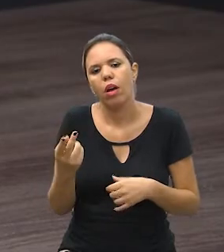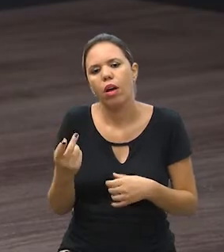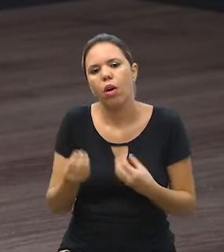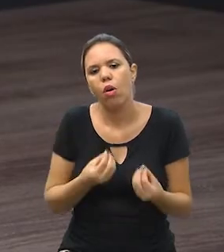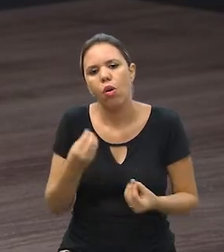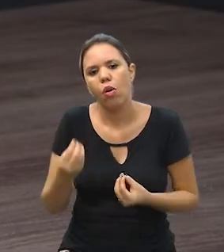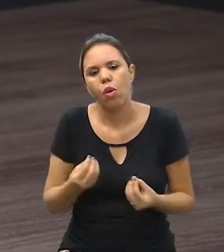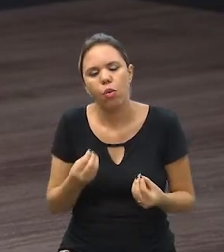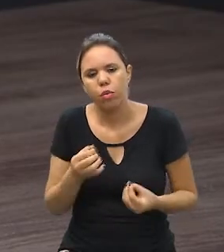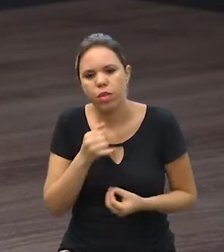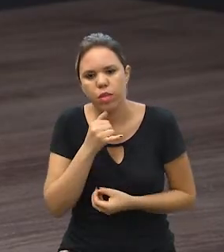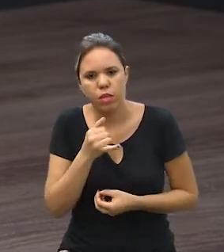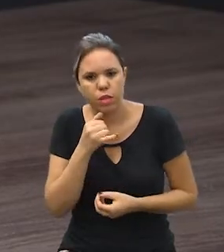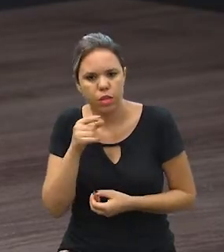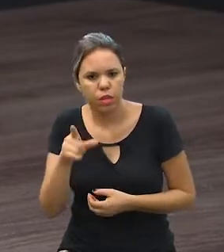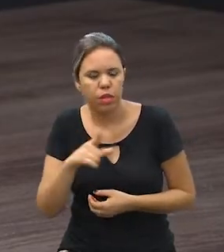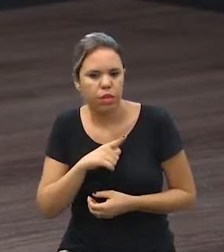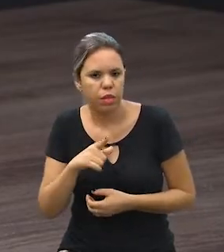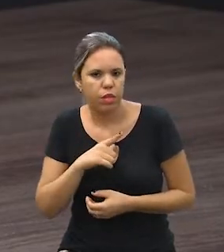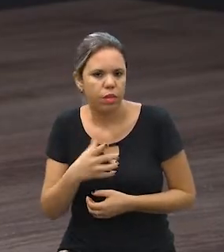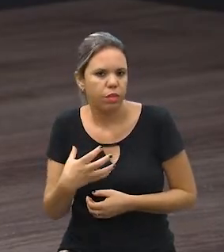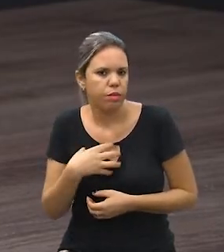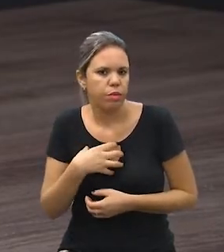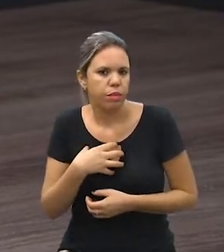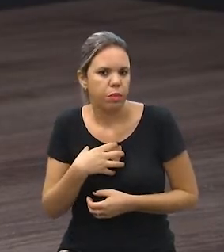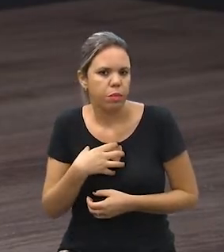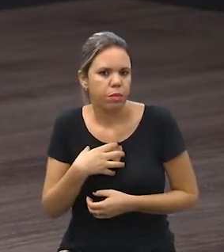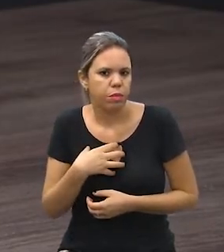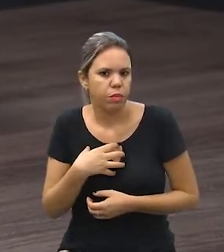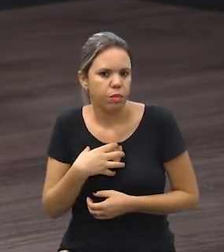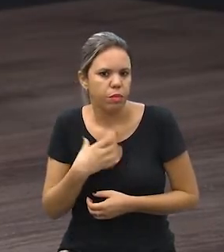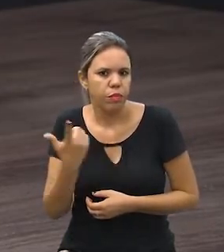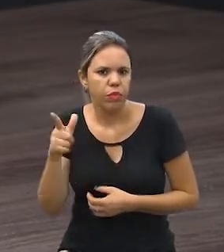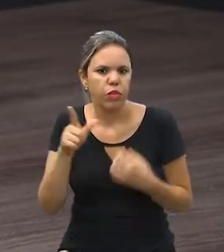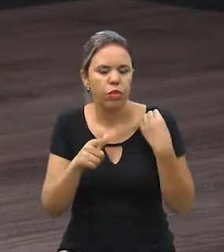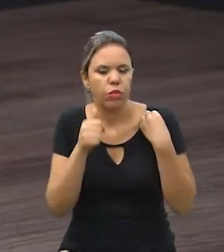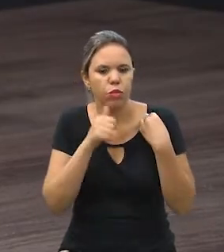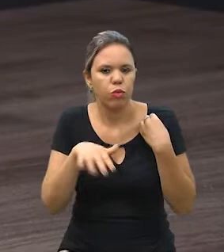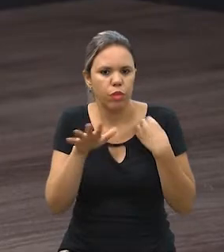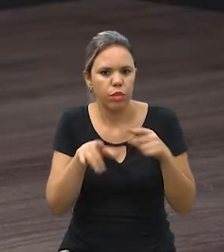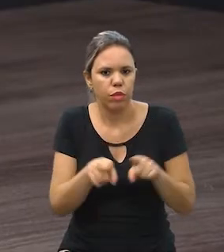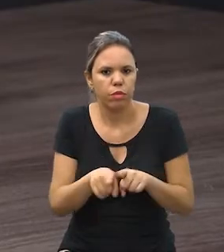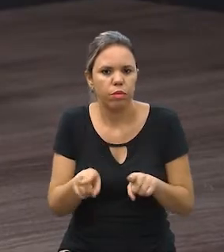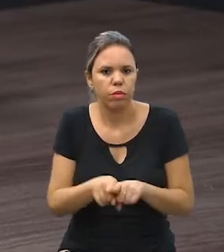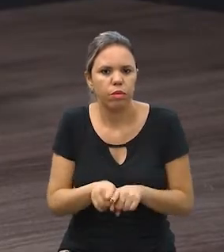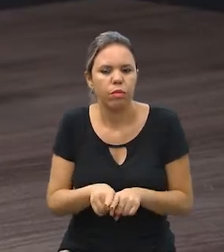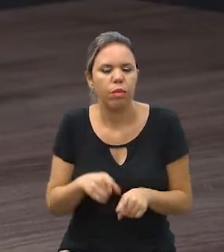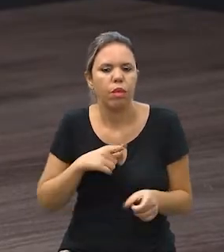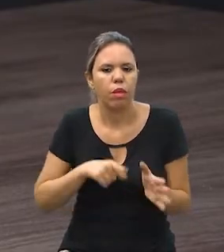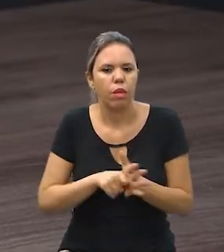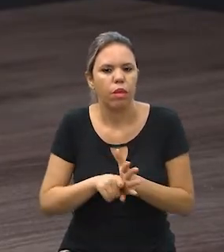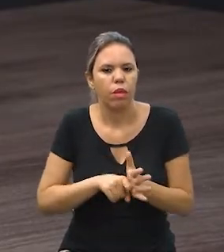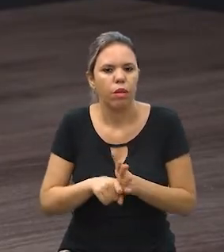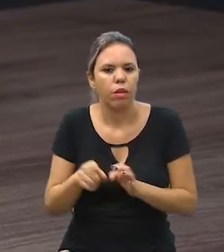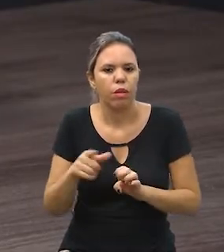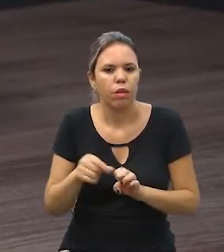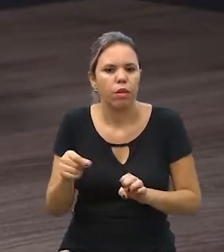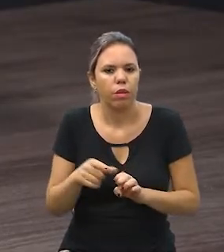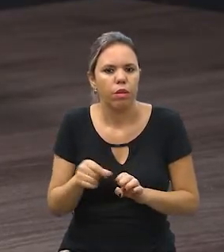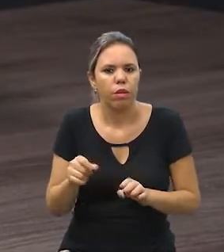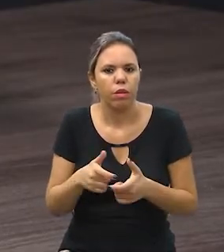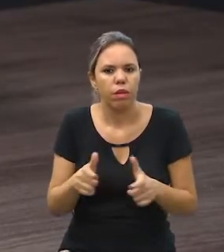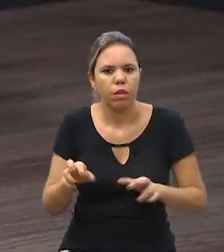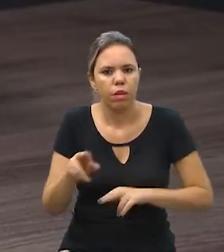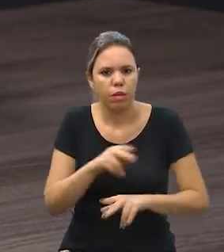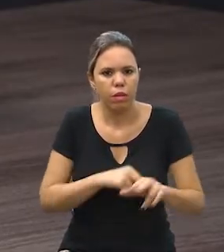e como você tem sentido que as outras mulheres também estão buscando empreender nos